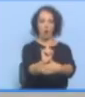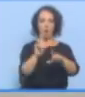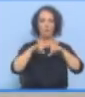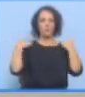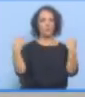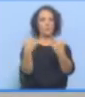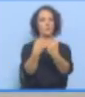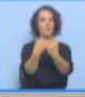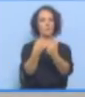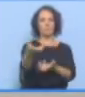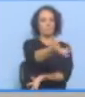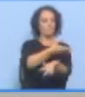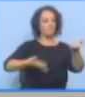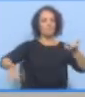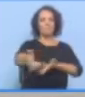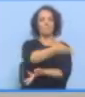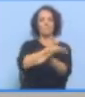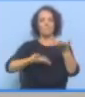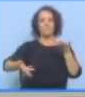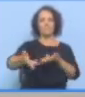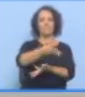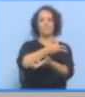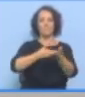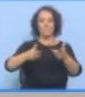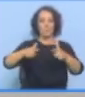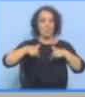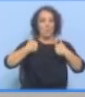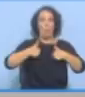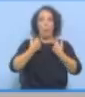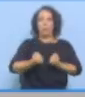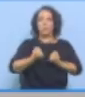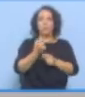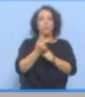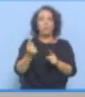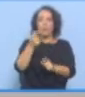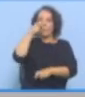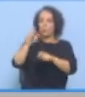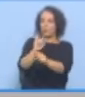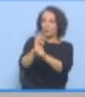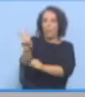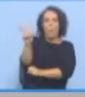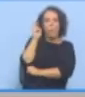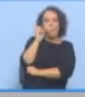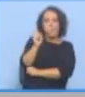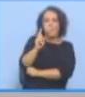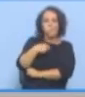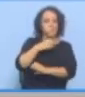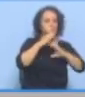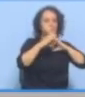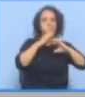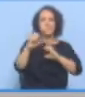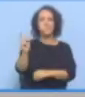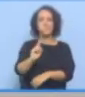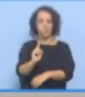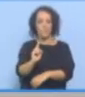pessoa com os outros, coisa que ele mal sentia, porque não escutava os outros, não conseguia comunicar.